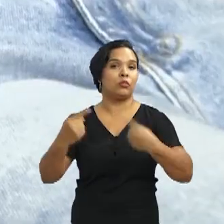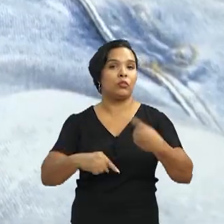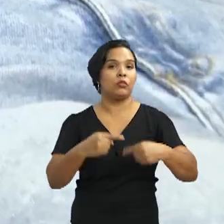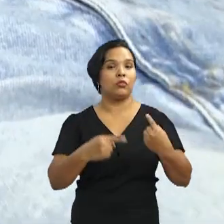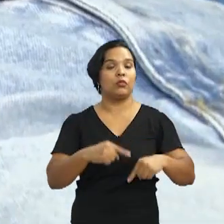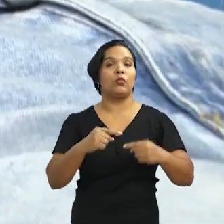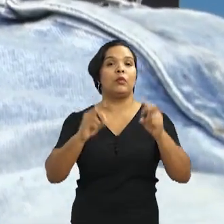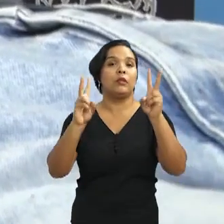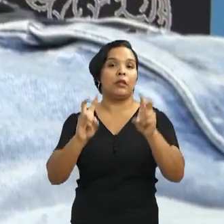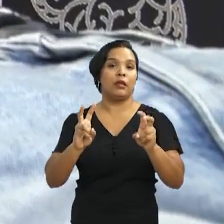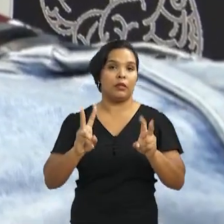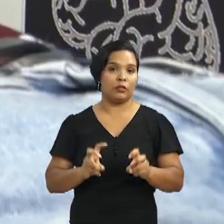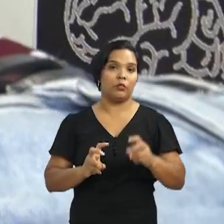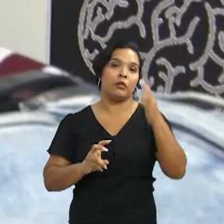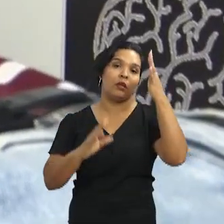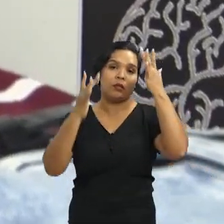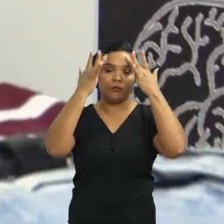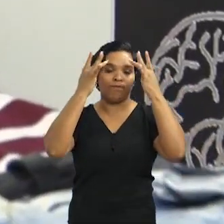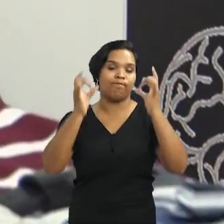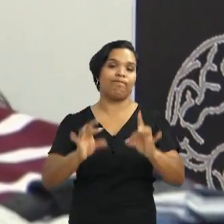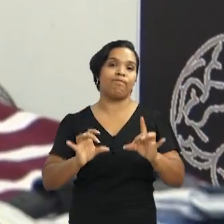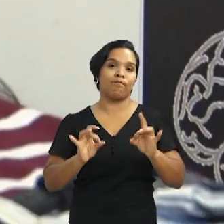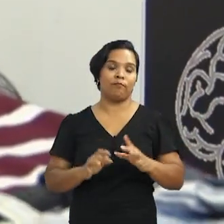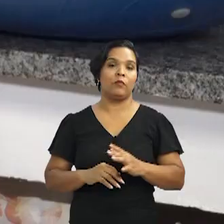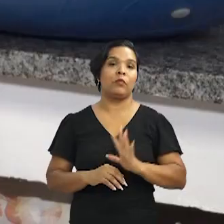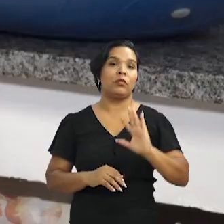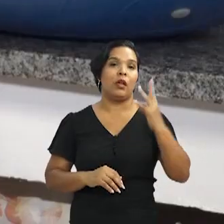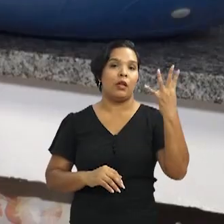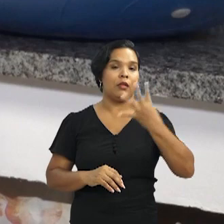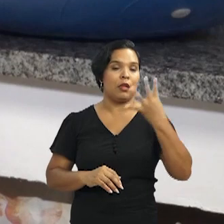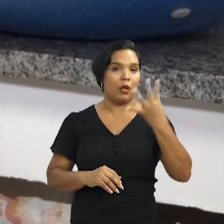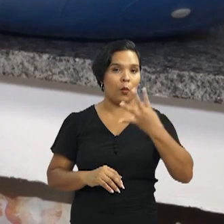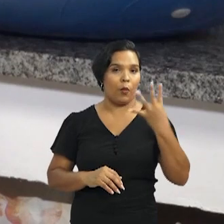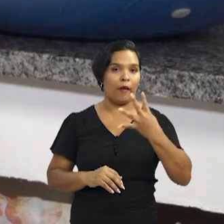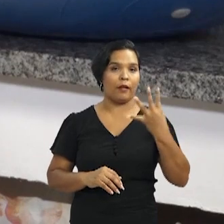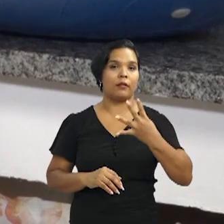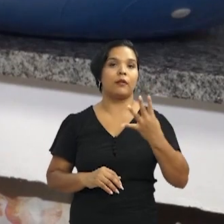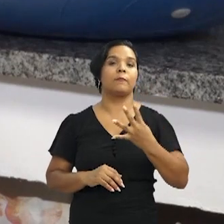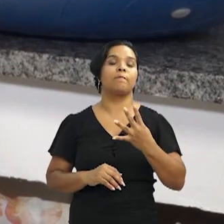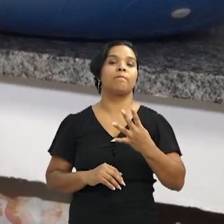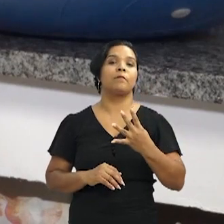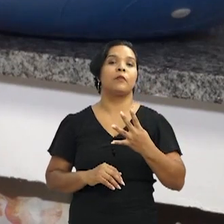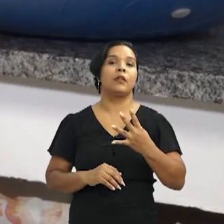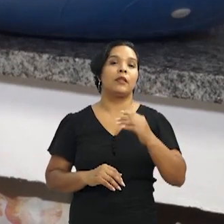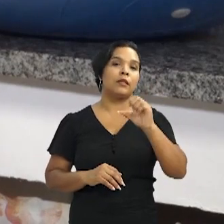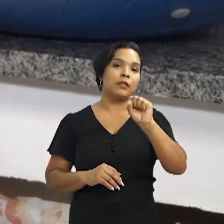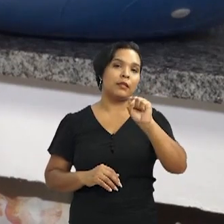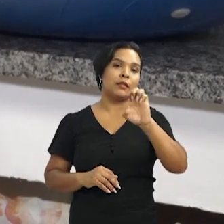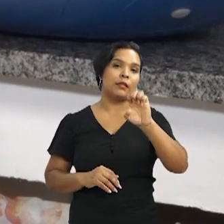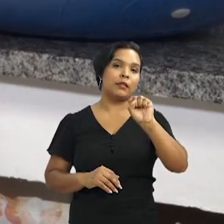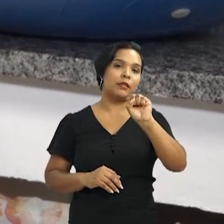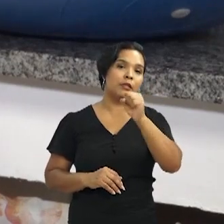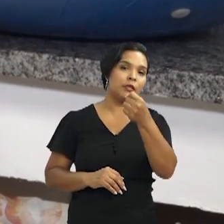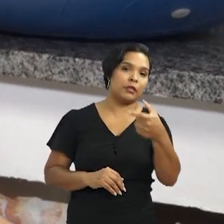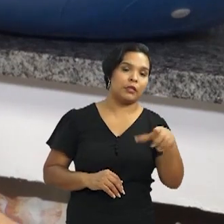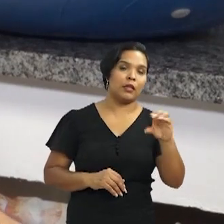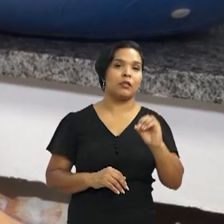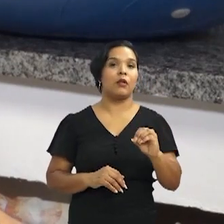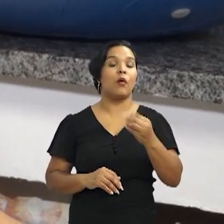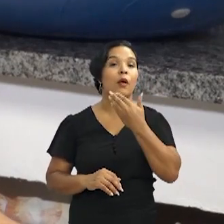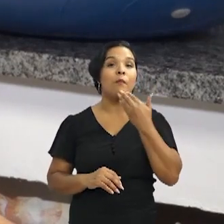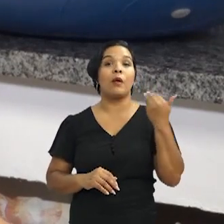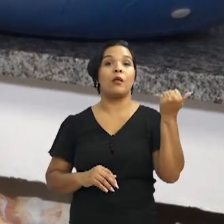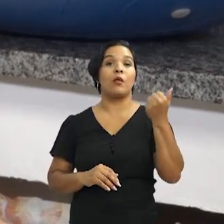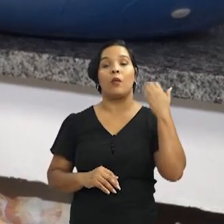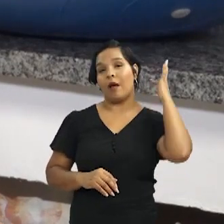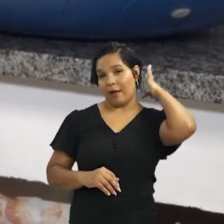semanalmente a gente discute sobre questões relacionadas à sua enxaqueca. Estou na 4ª sessão do projeto e aí melhorou bastante a